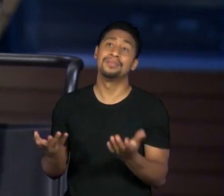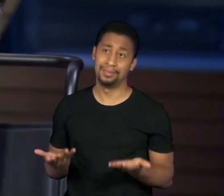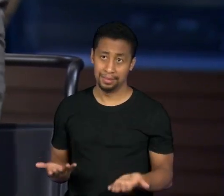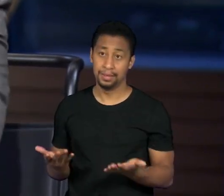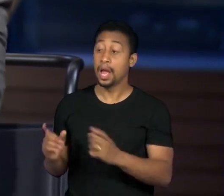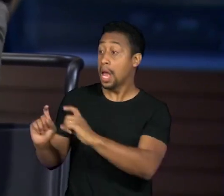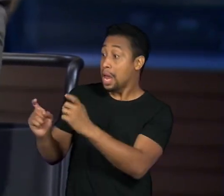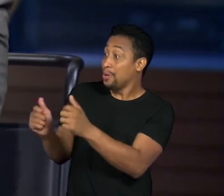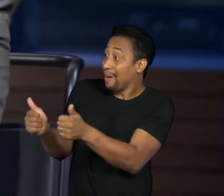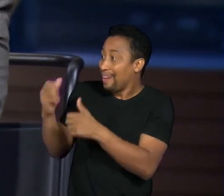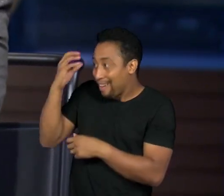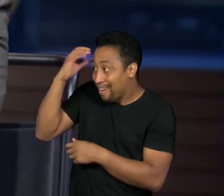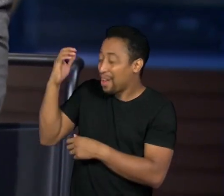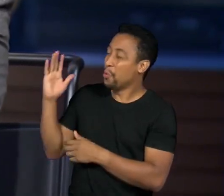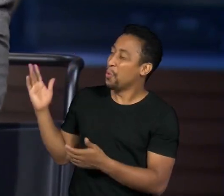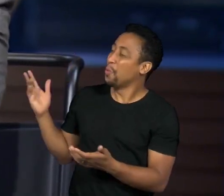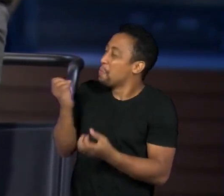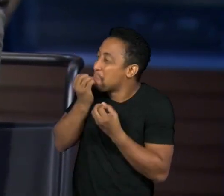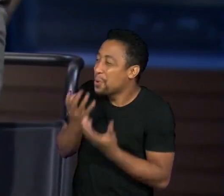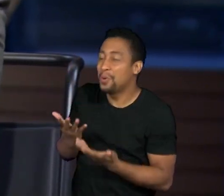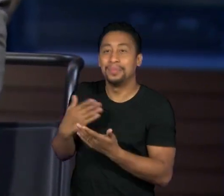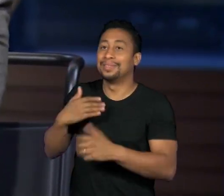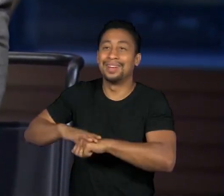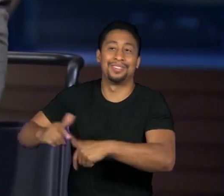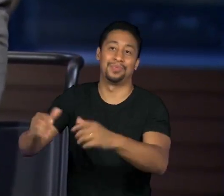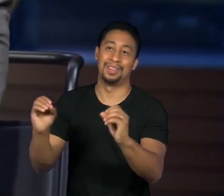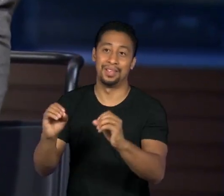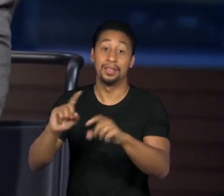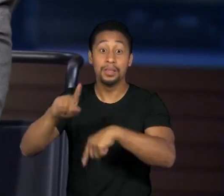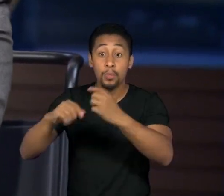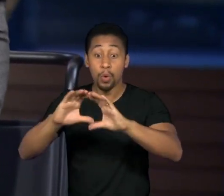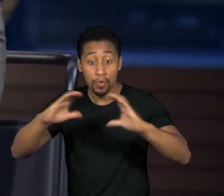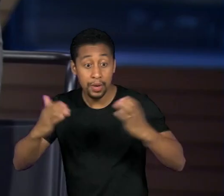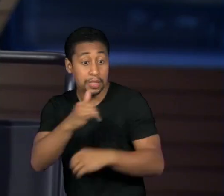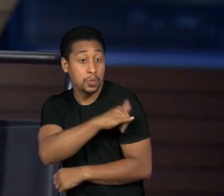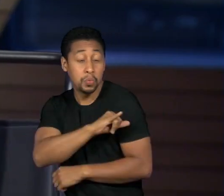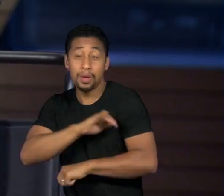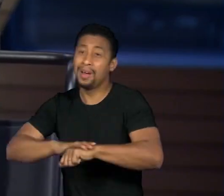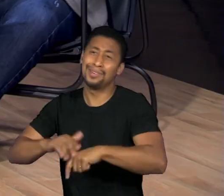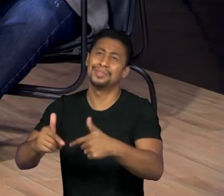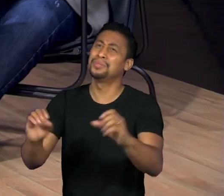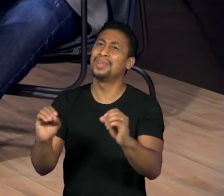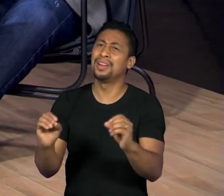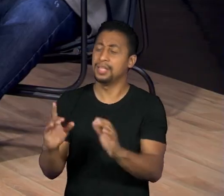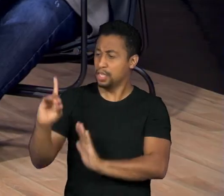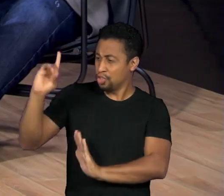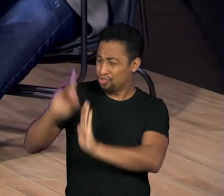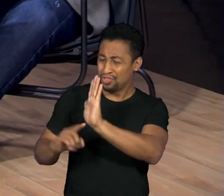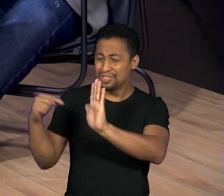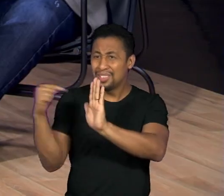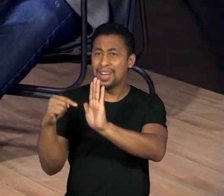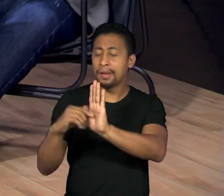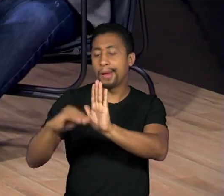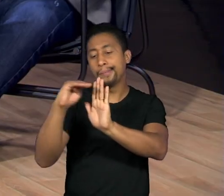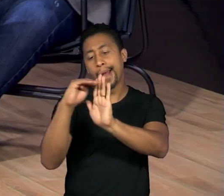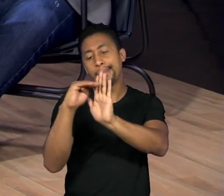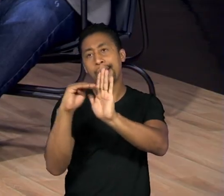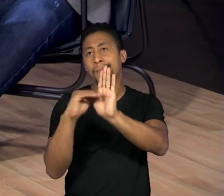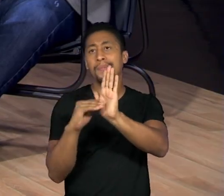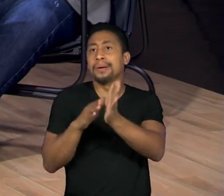governamental, social, empresarial, não mudar em nível de consciência. O direito não é nada, o direito são letras impressas no